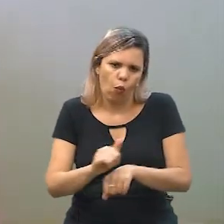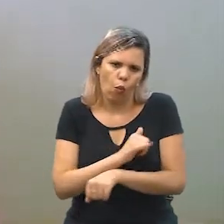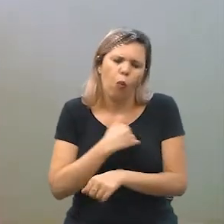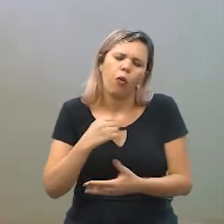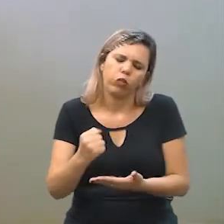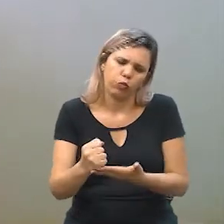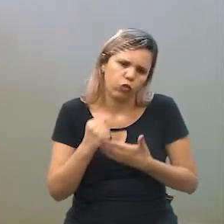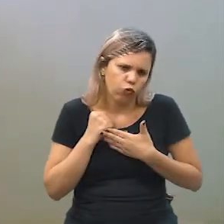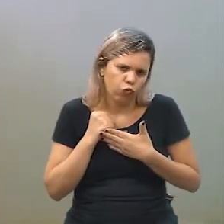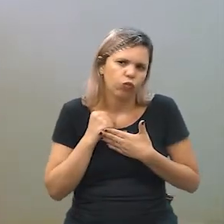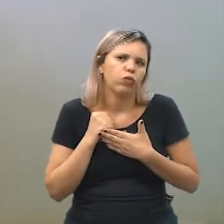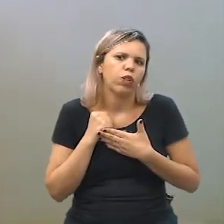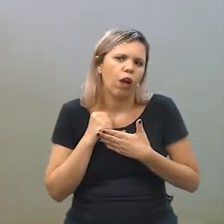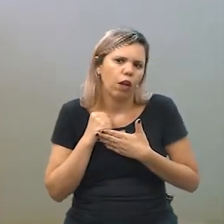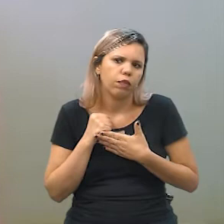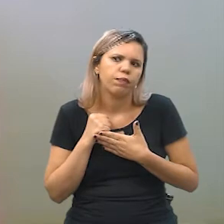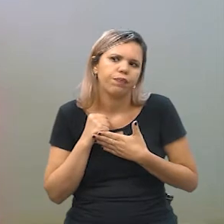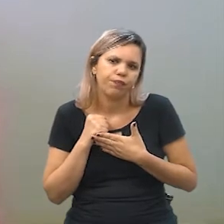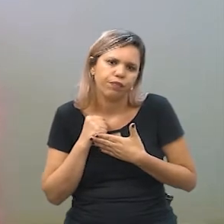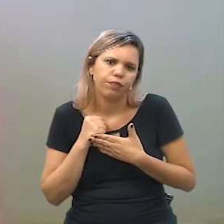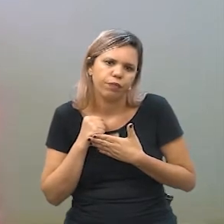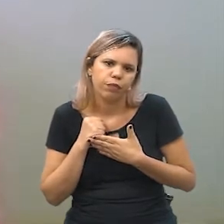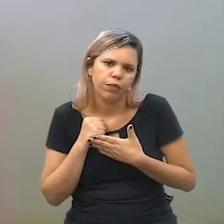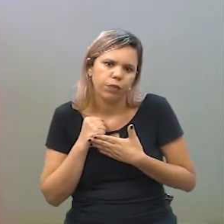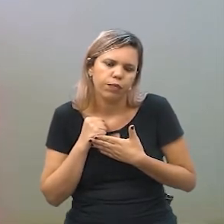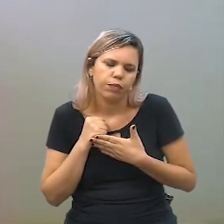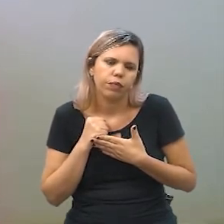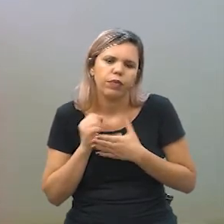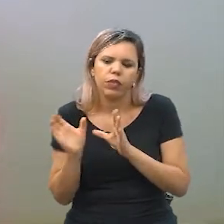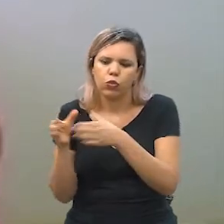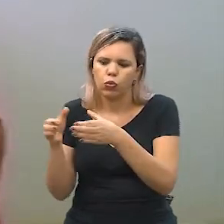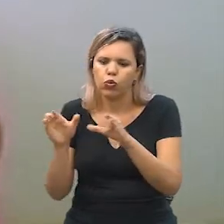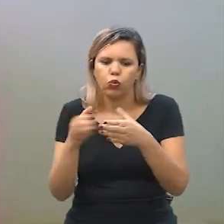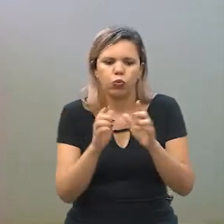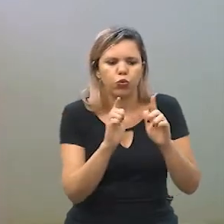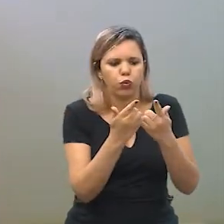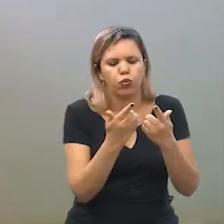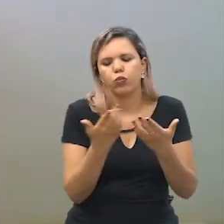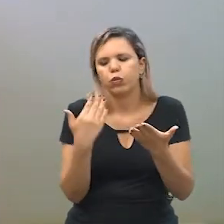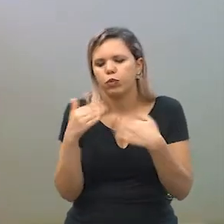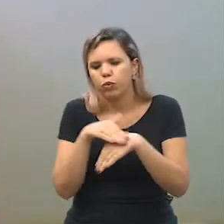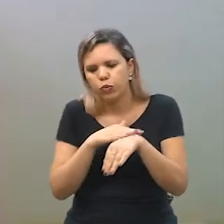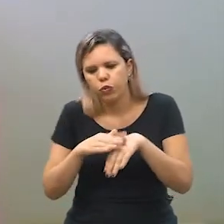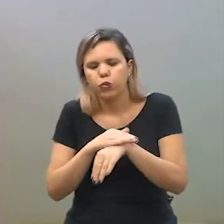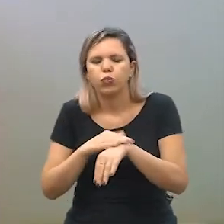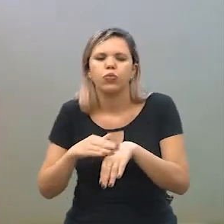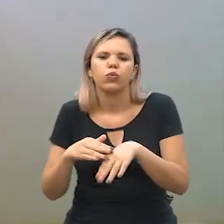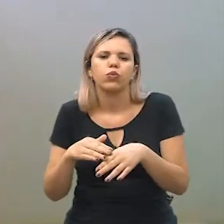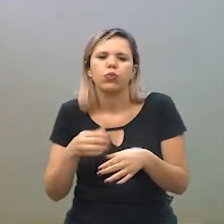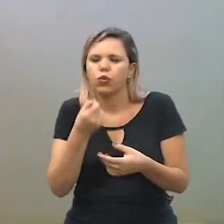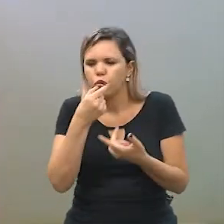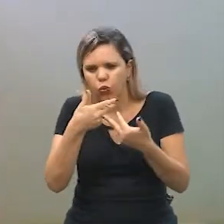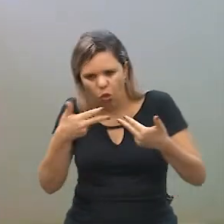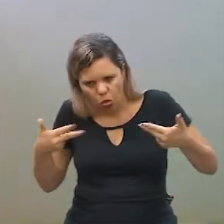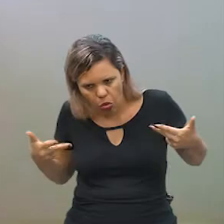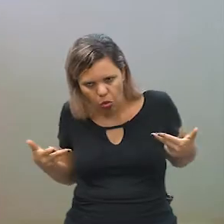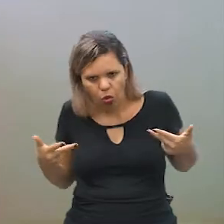me ajudar, né? Tem grupos, remédios, adesivos, chicletes, então tem